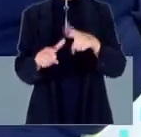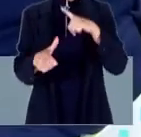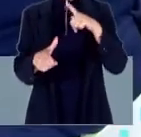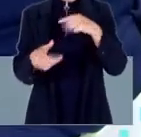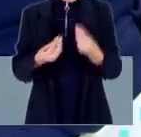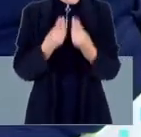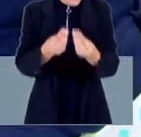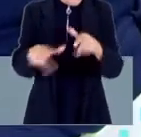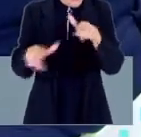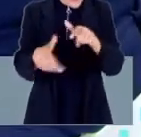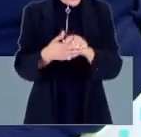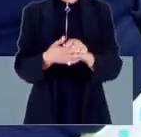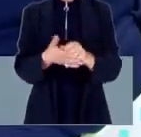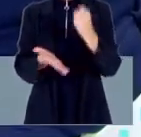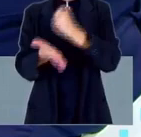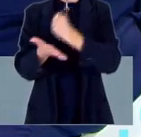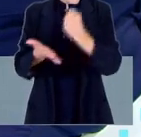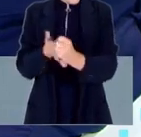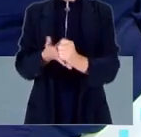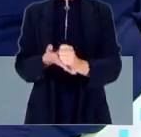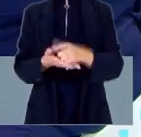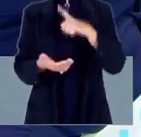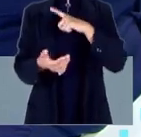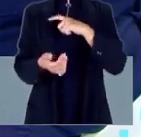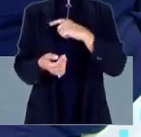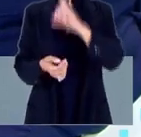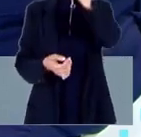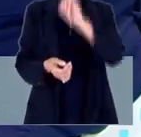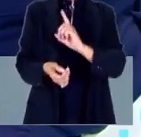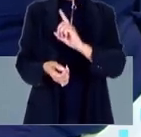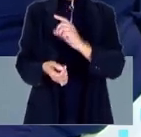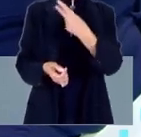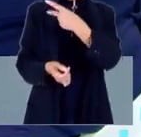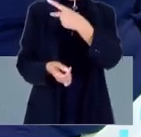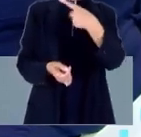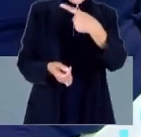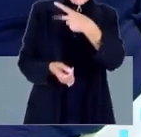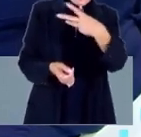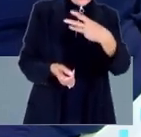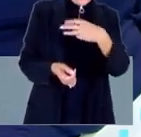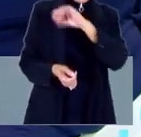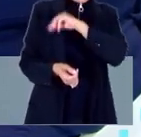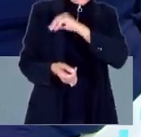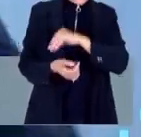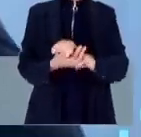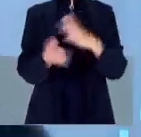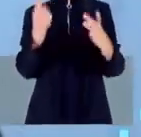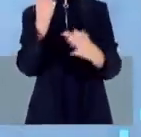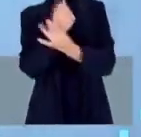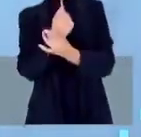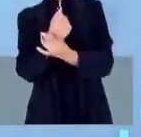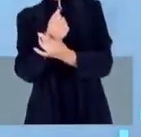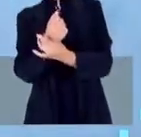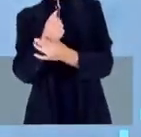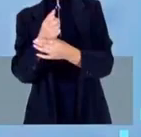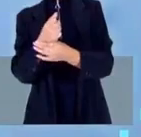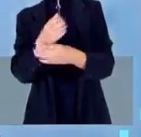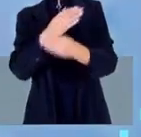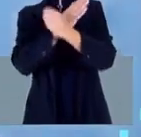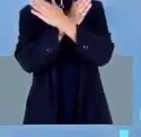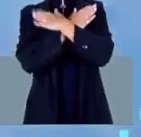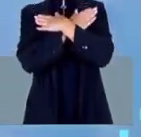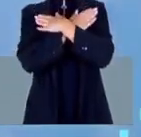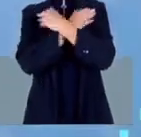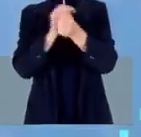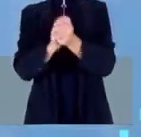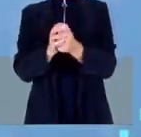trabalho e esse cidadão tem direito ao décimo terceiro e esse direito esse esse cidadão tem direito ao seguro-desemprego e esse trabalhador tem